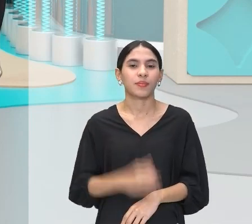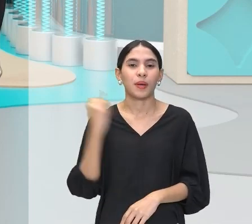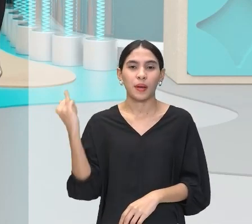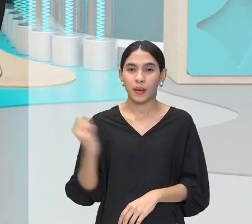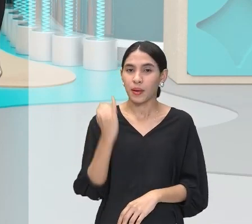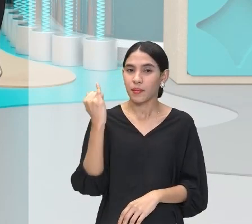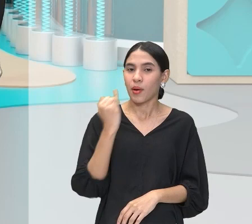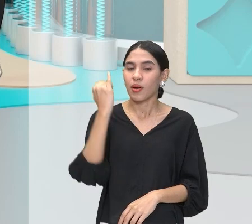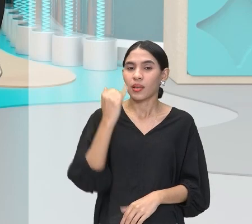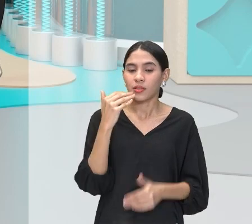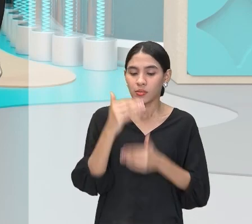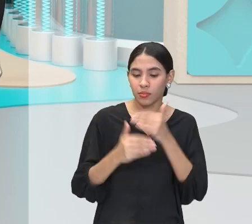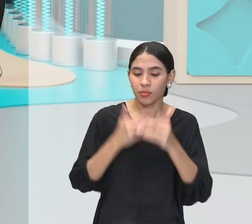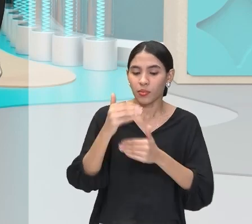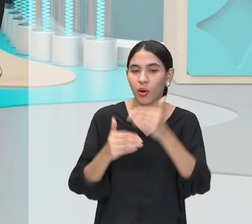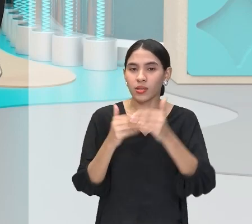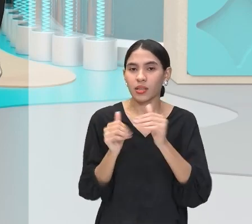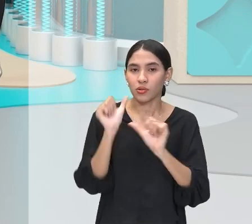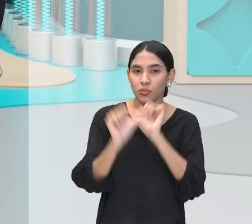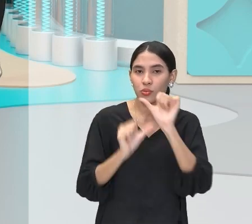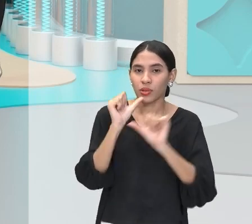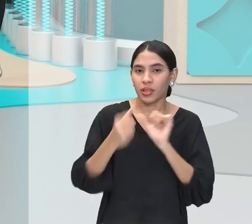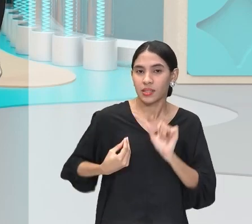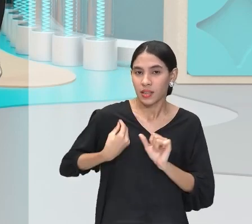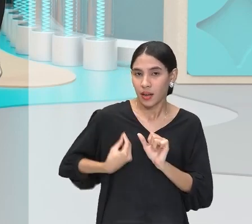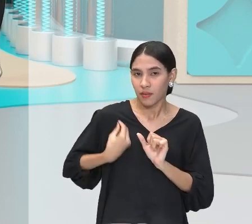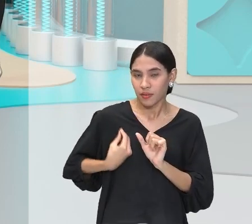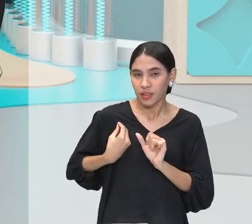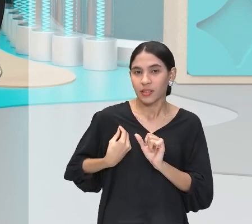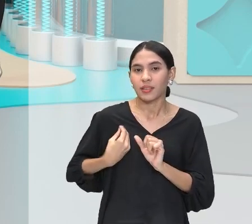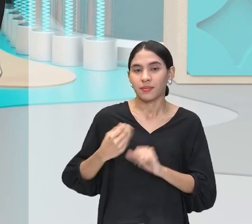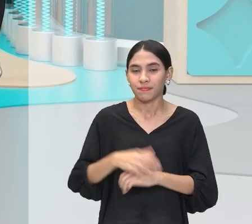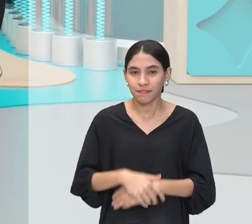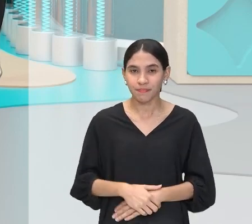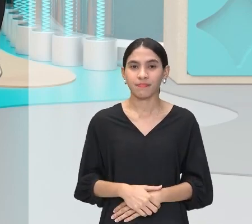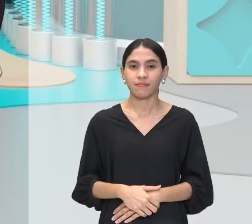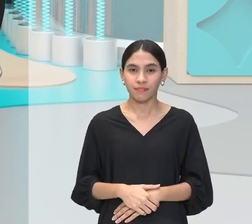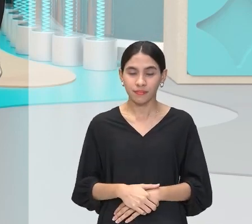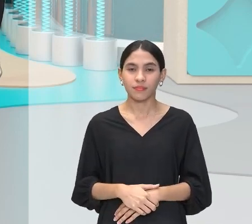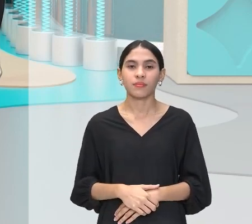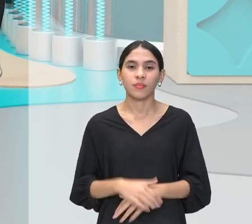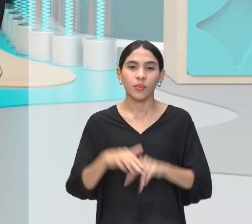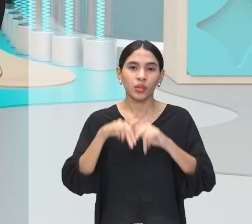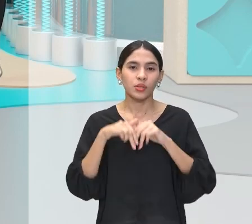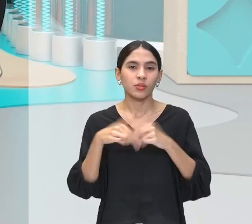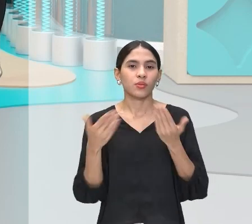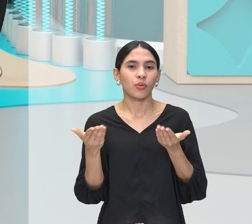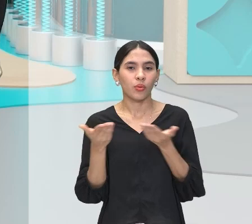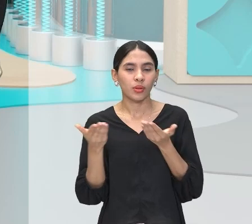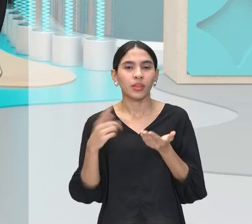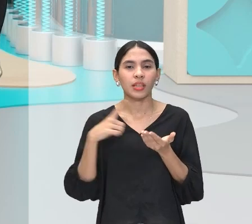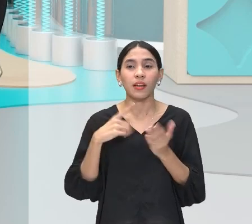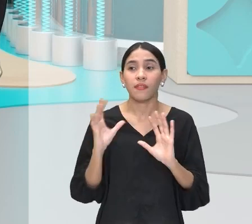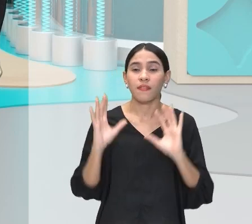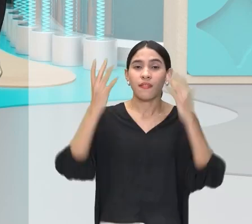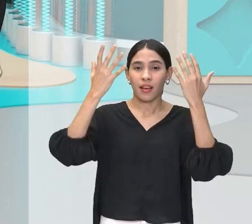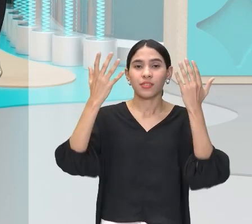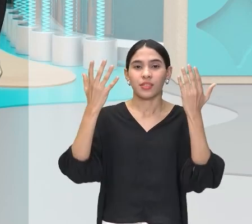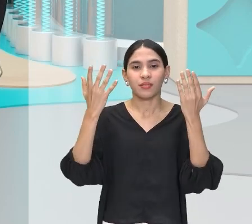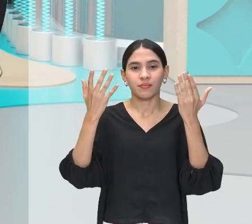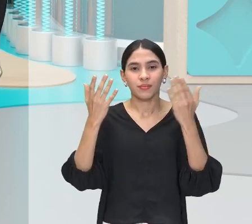esse processo de deixar a infância e entrar em uma nova fase da vida. Tanto é assim que houve uma festa